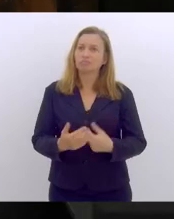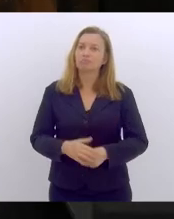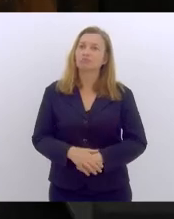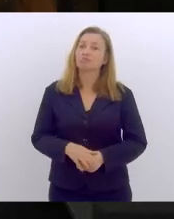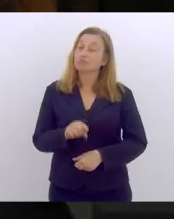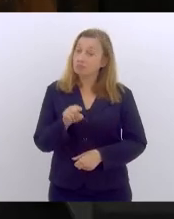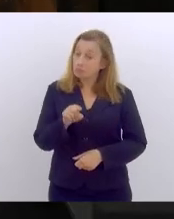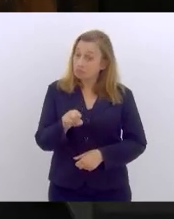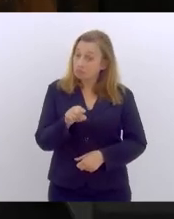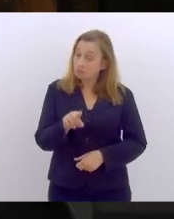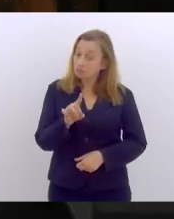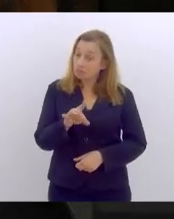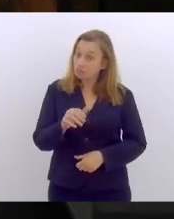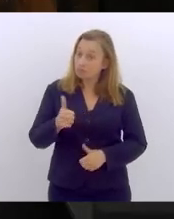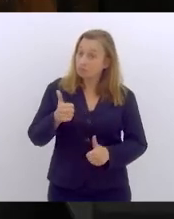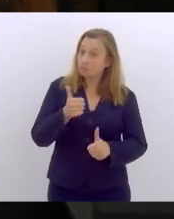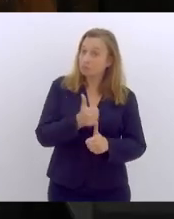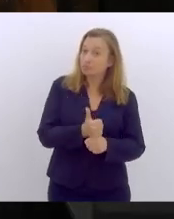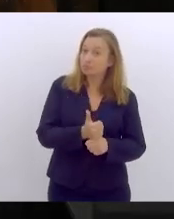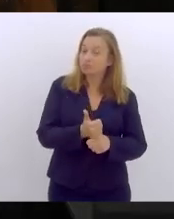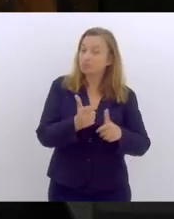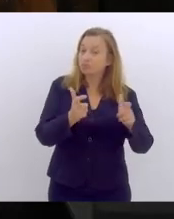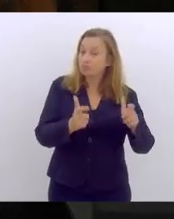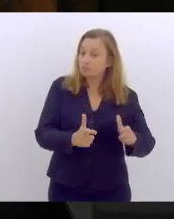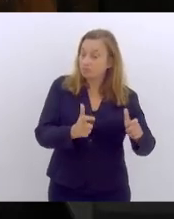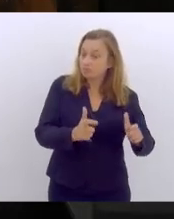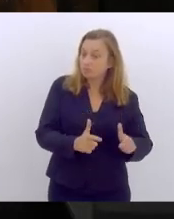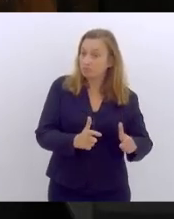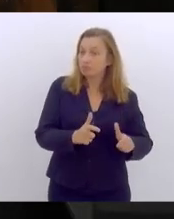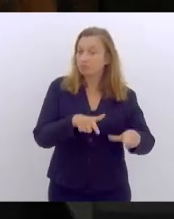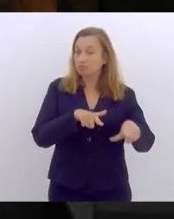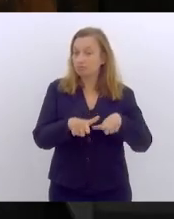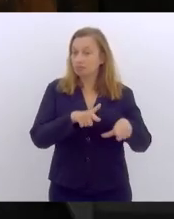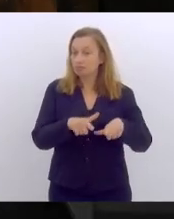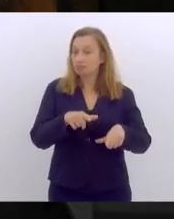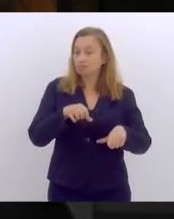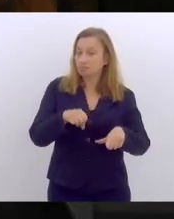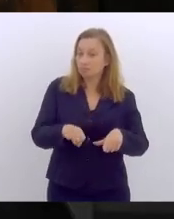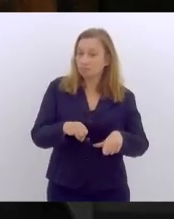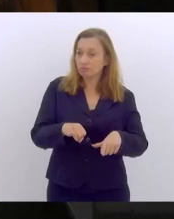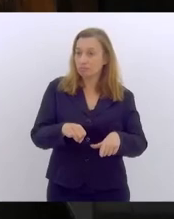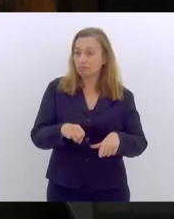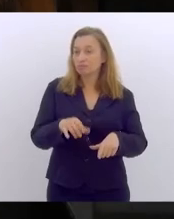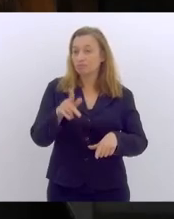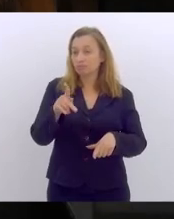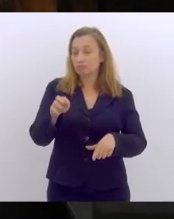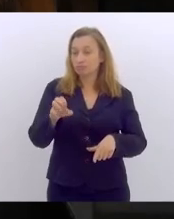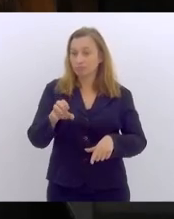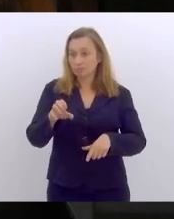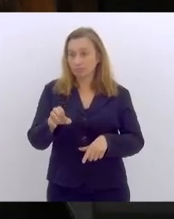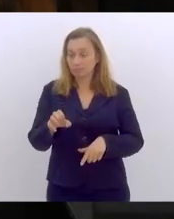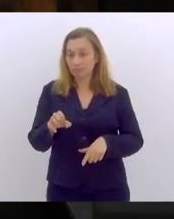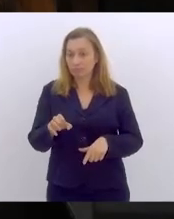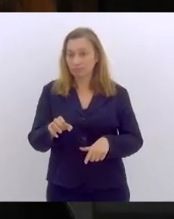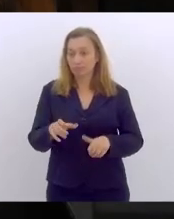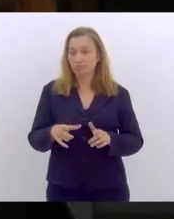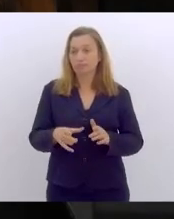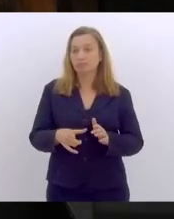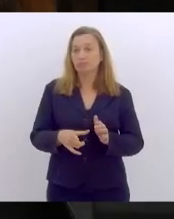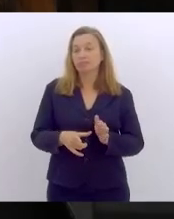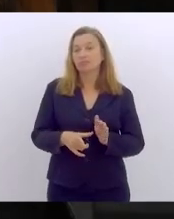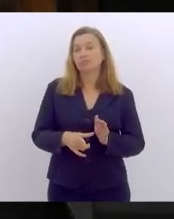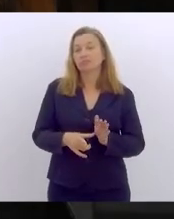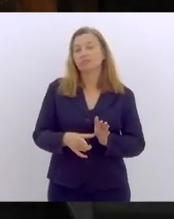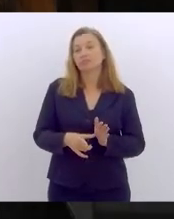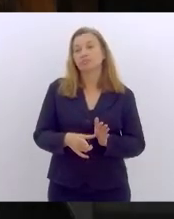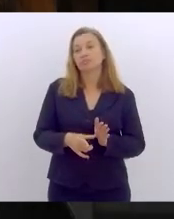você só tomava posse naquele cargo se fosse na SPEG, que é antecessora da CEPERJ e